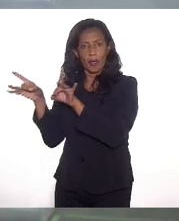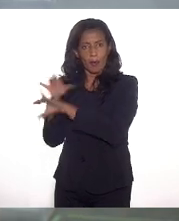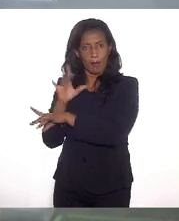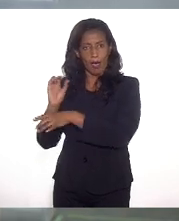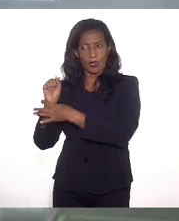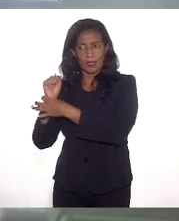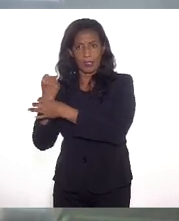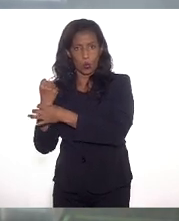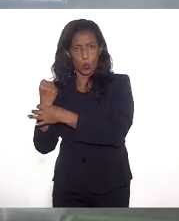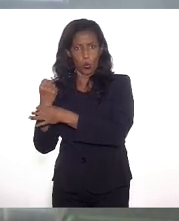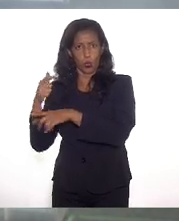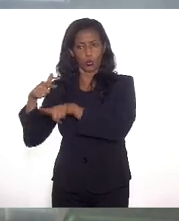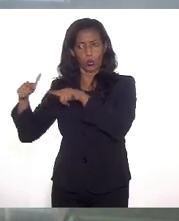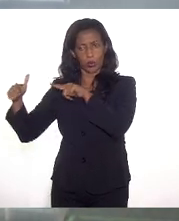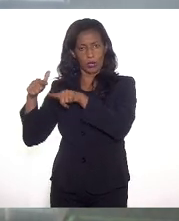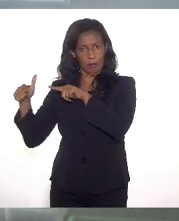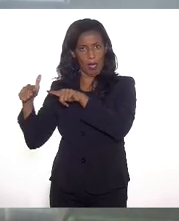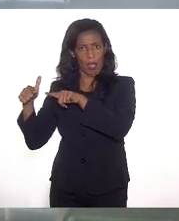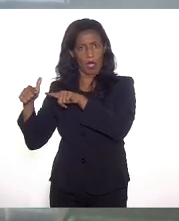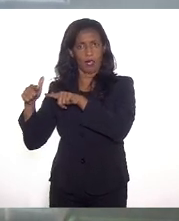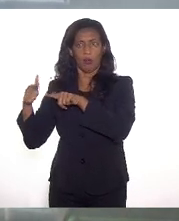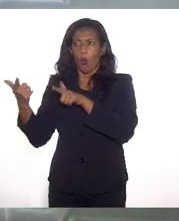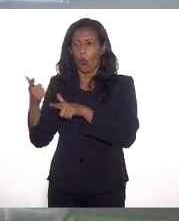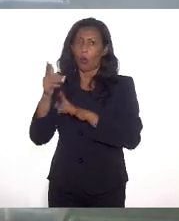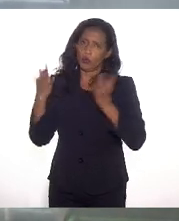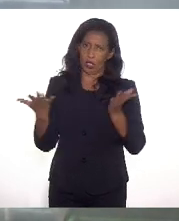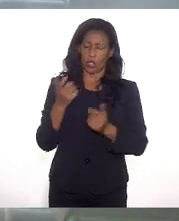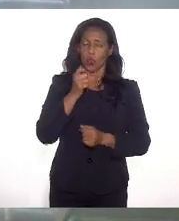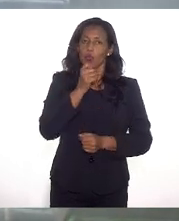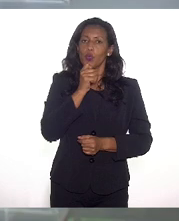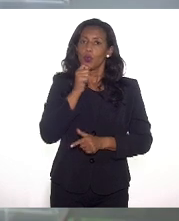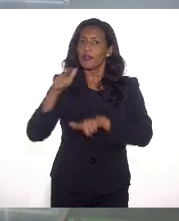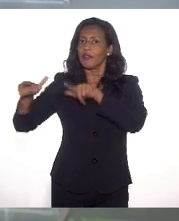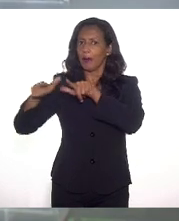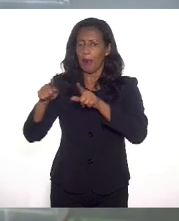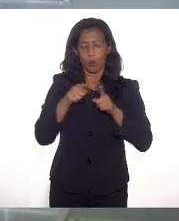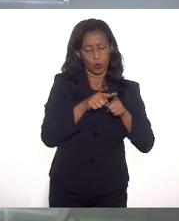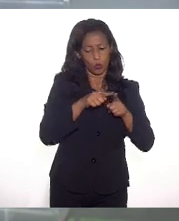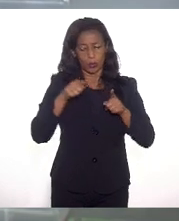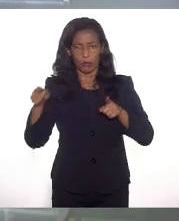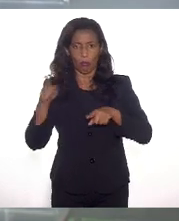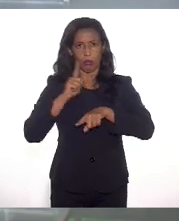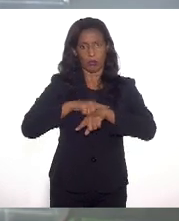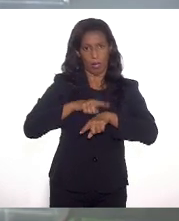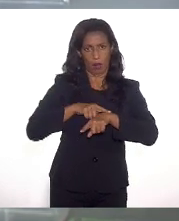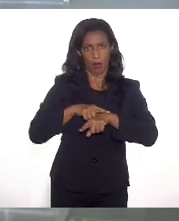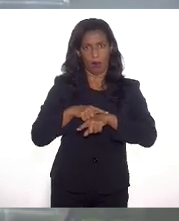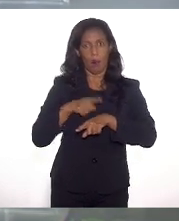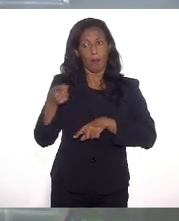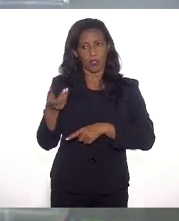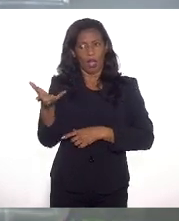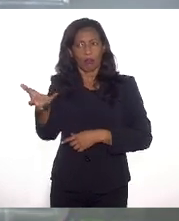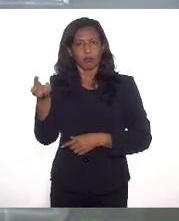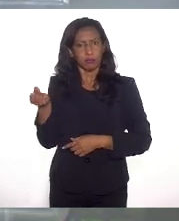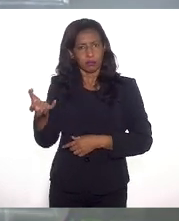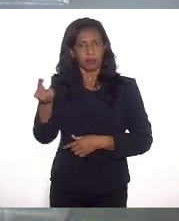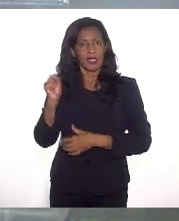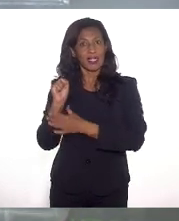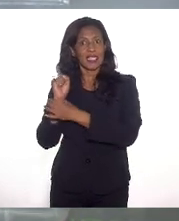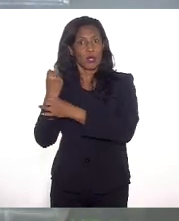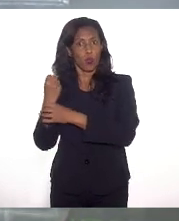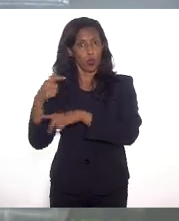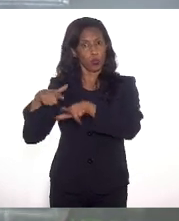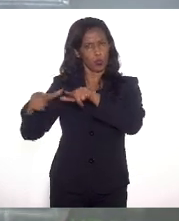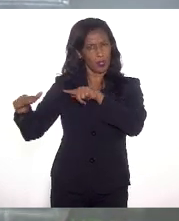de desemprego. Ou seja, ficou desempregado naquele tempo, mas está recebendo o seguro de desemprego. E por que